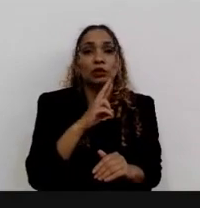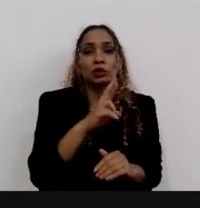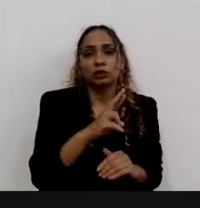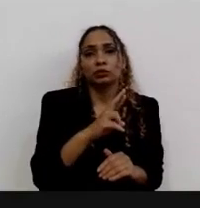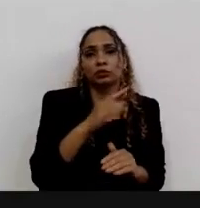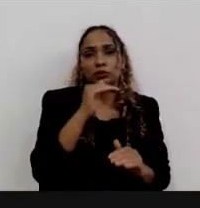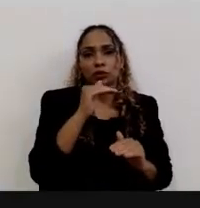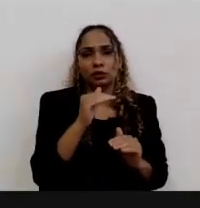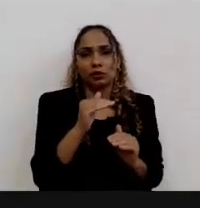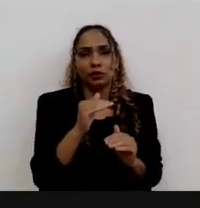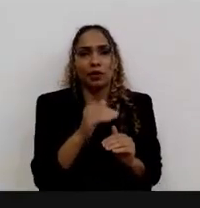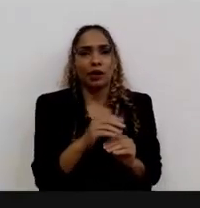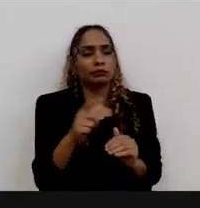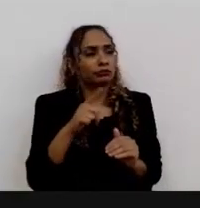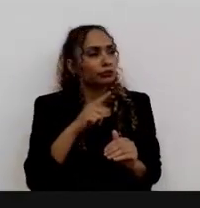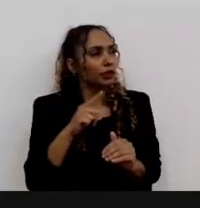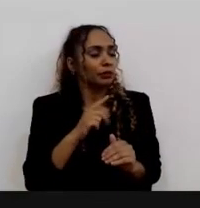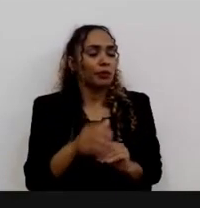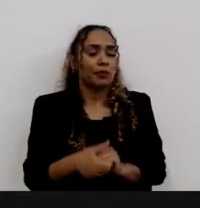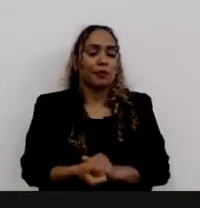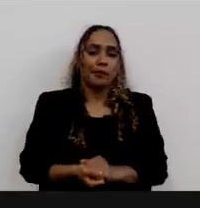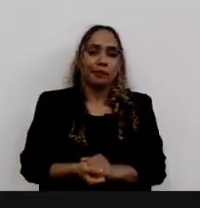do processamento vêm aqui para a planilha.